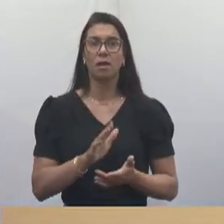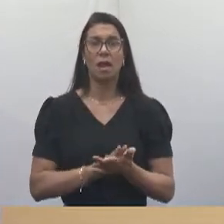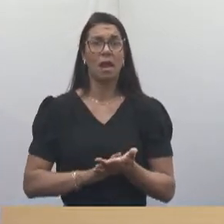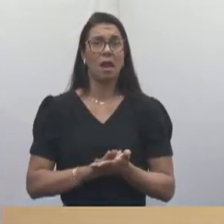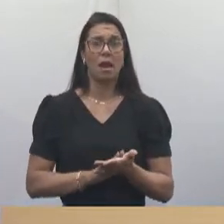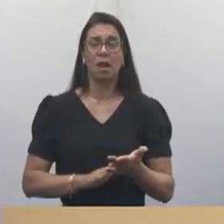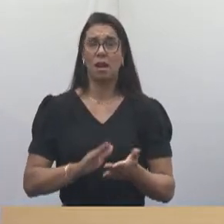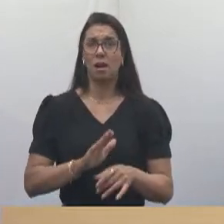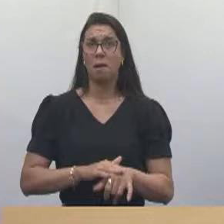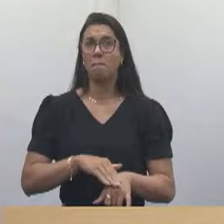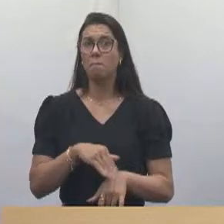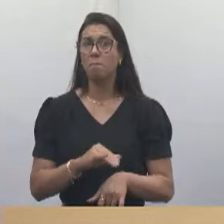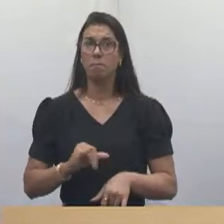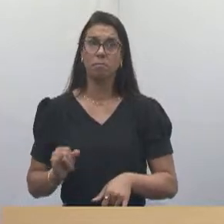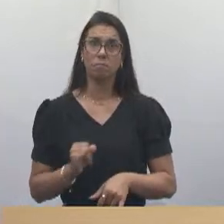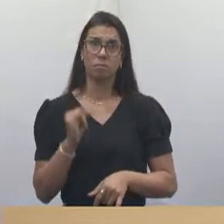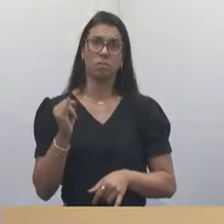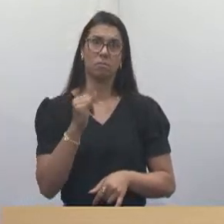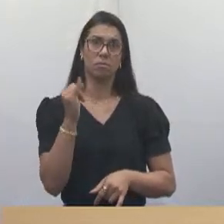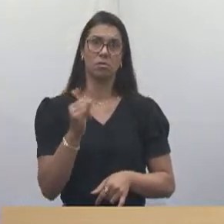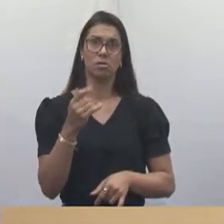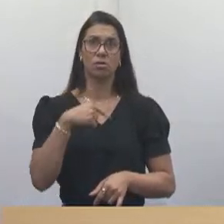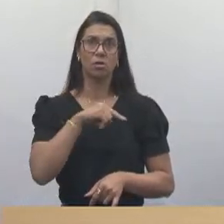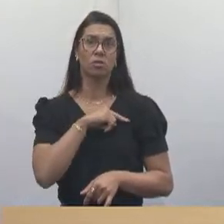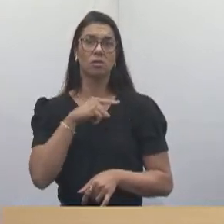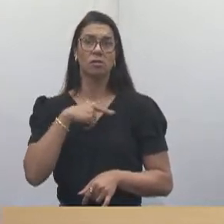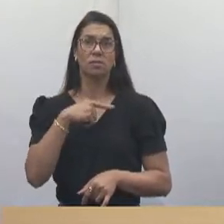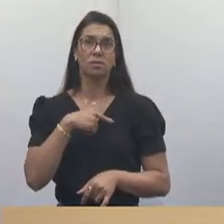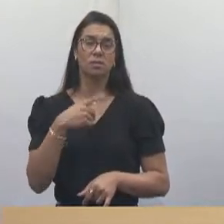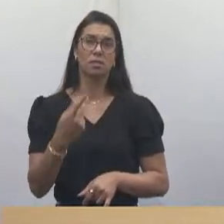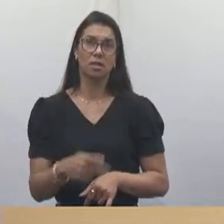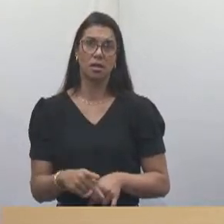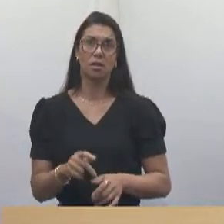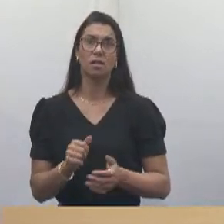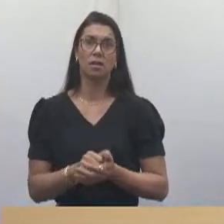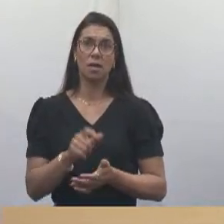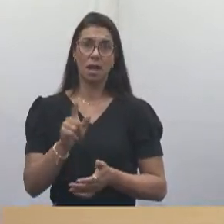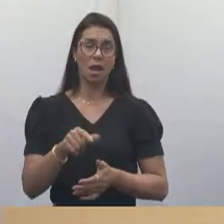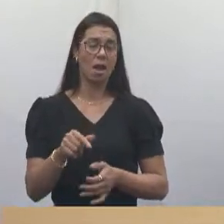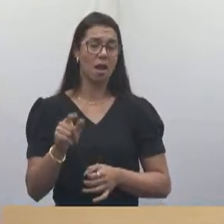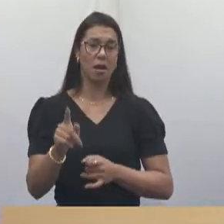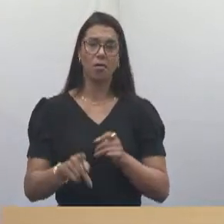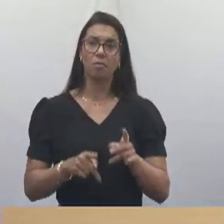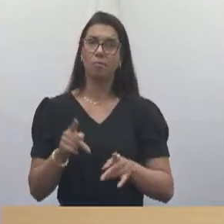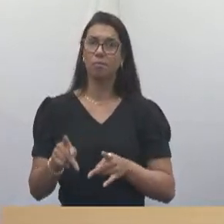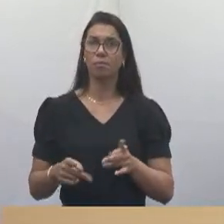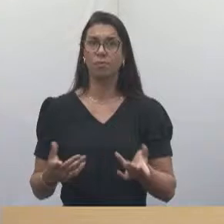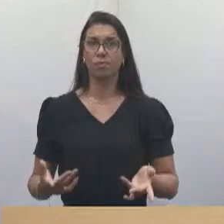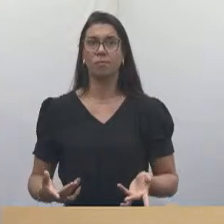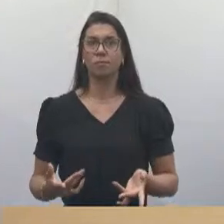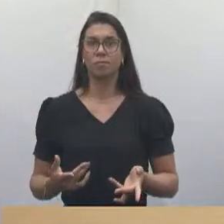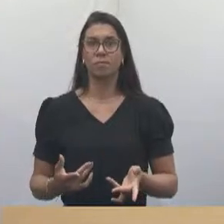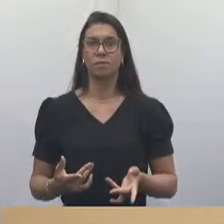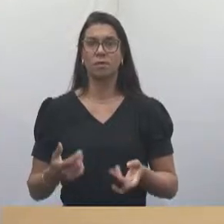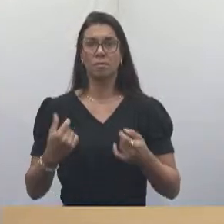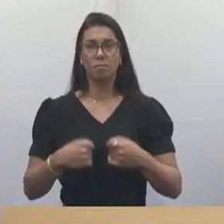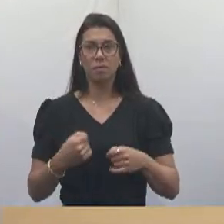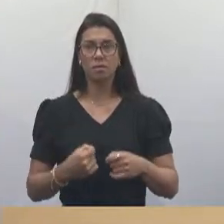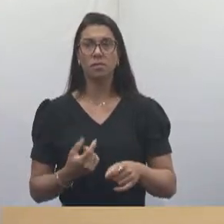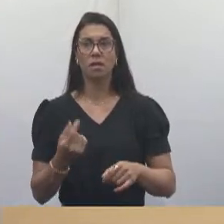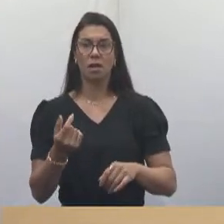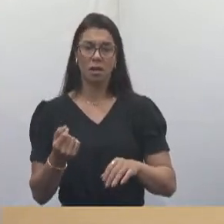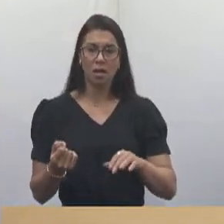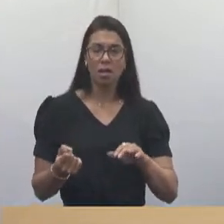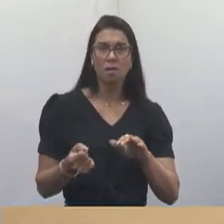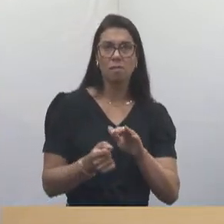importante, a coisa que a gente tem de mais valioso na nossa cidade é a nossa gente. Era muito melhor ter investido no tablet para